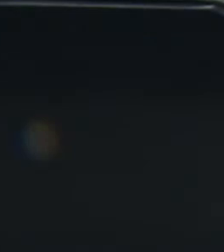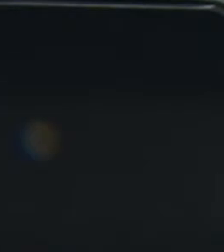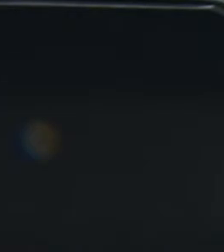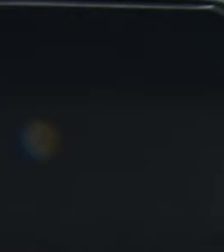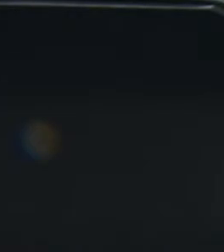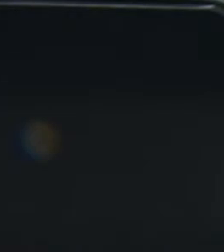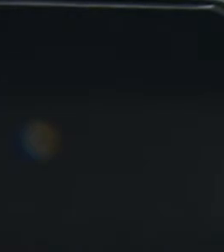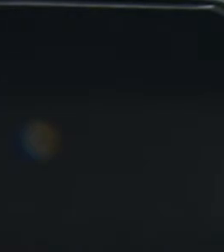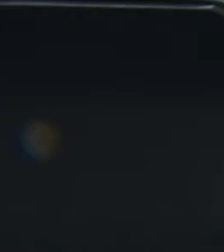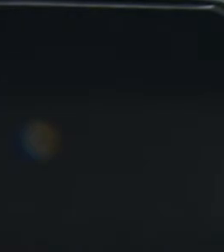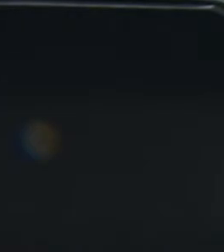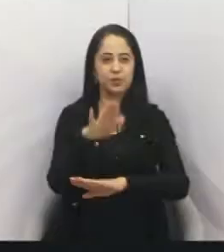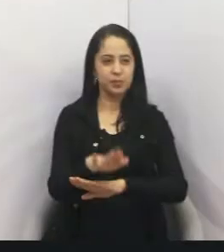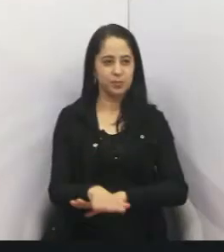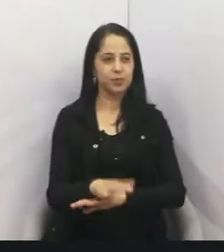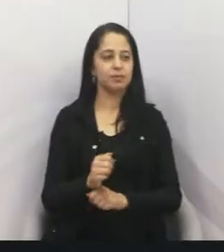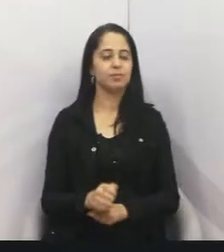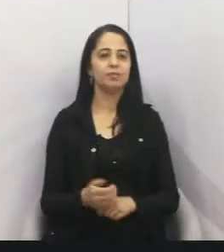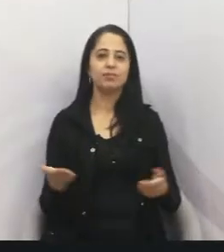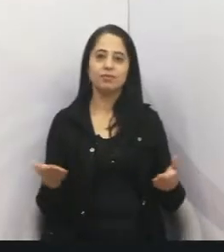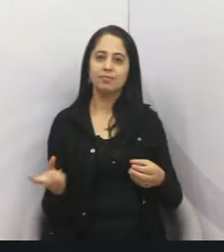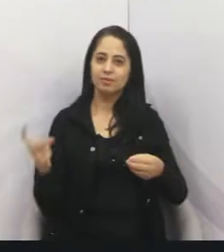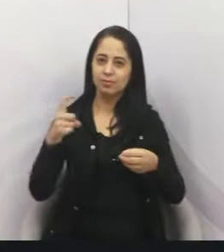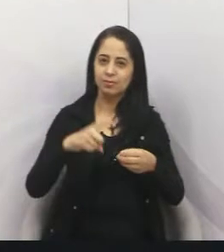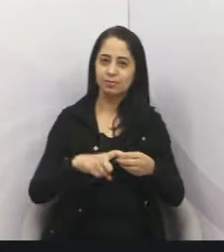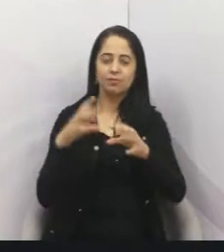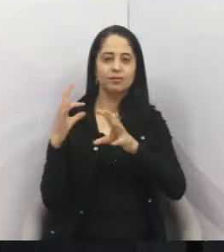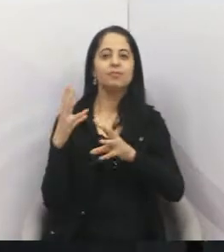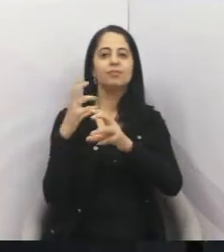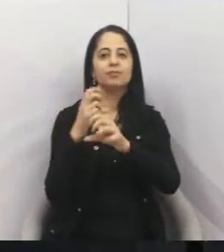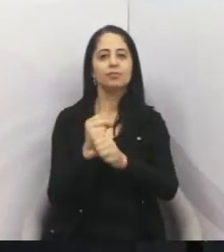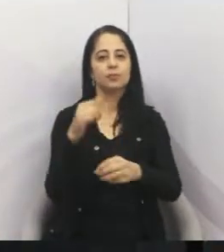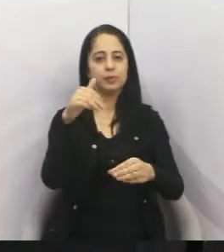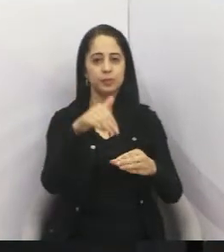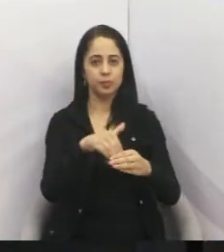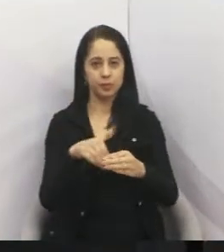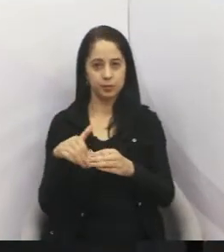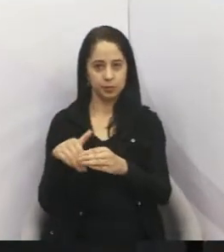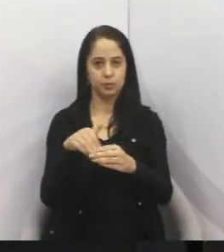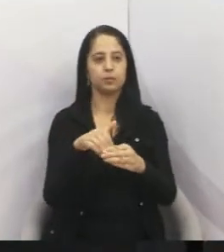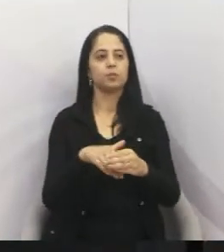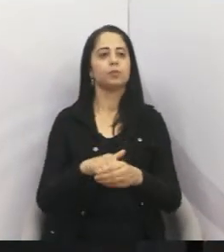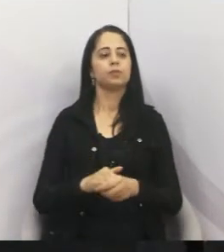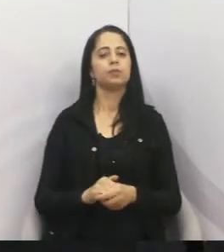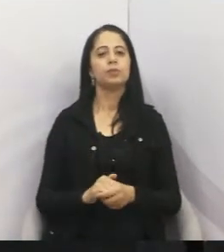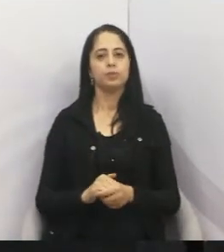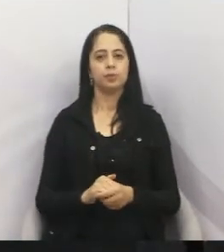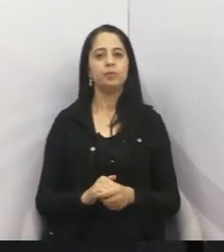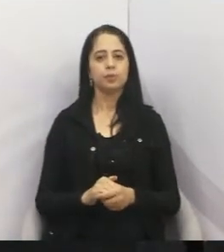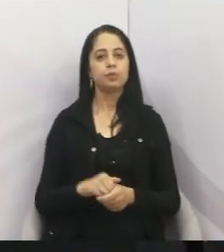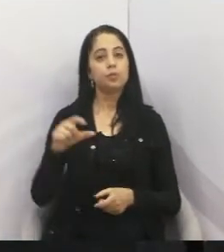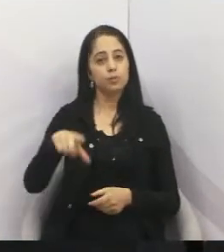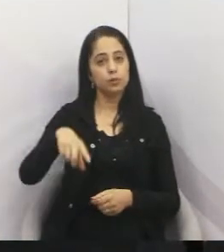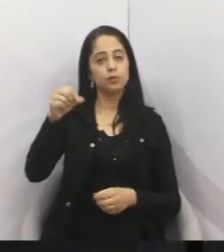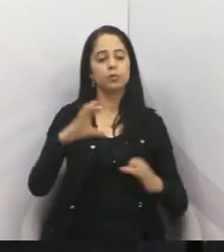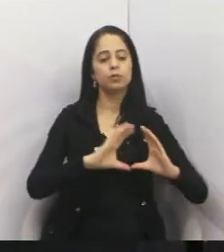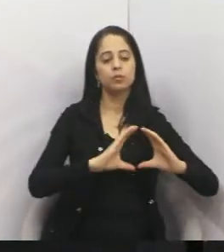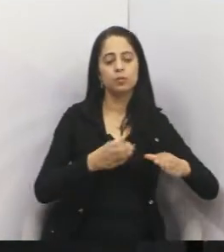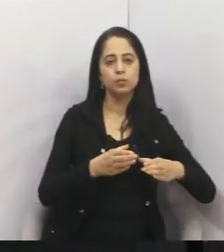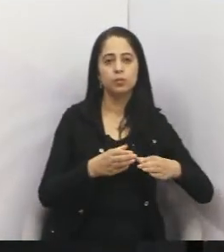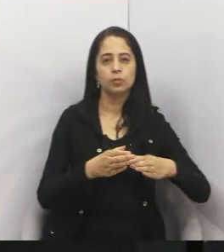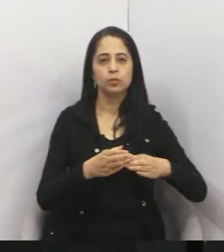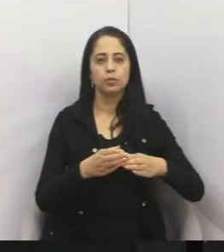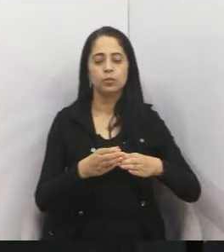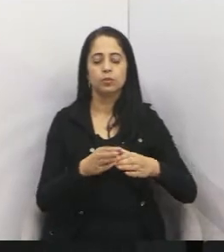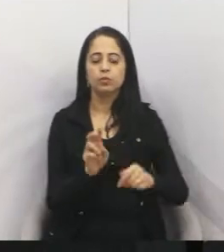Boa tarde. Nós voltamos aqui à apuração dos votos para a eleição do Conselho Gestor para a revisão do